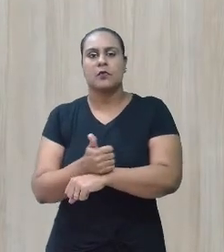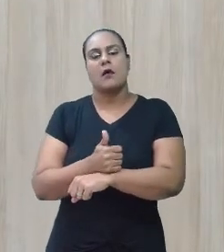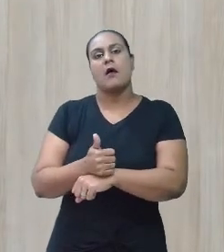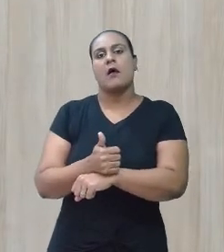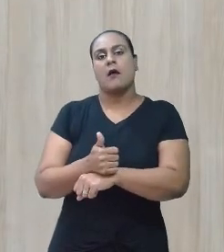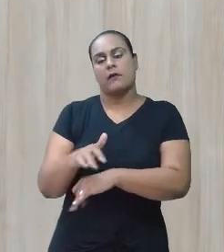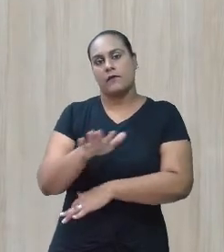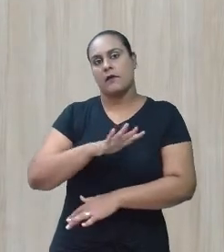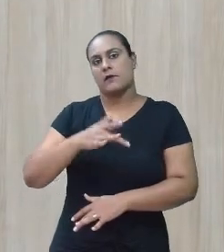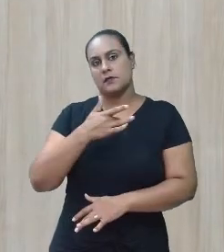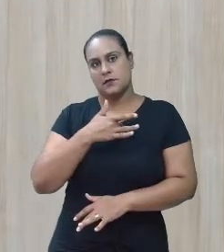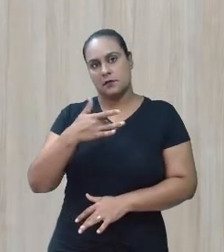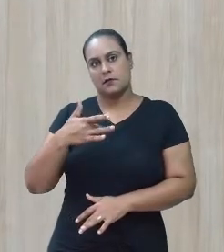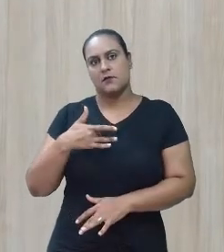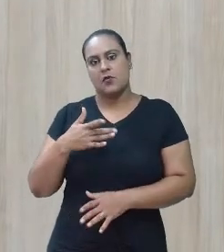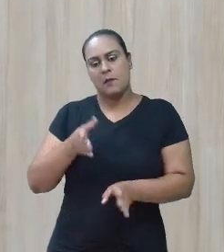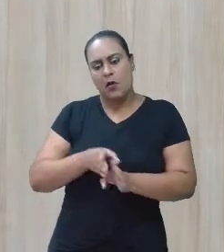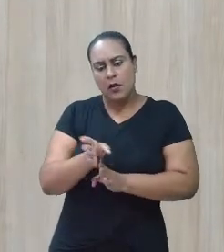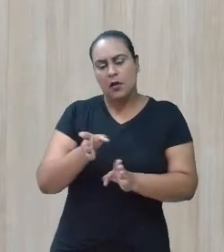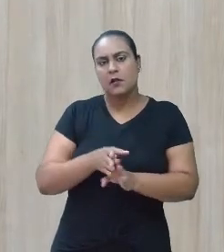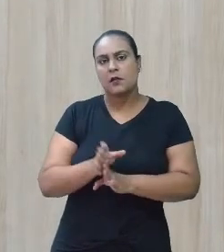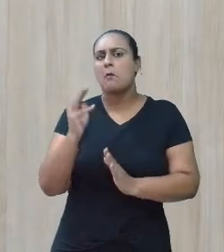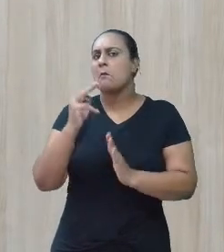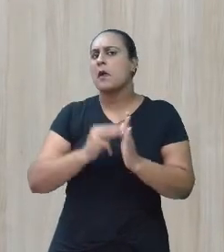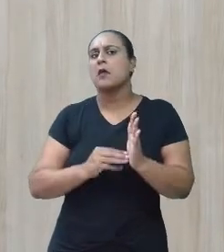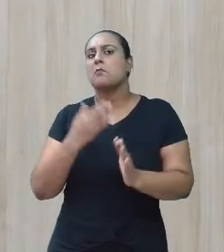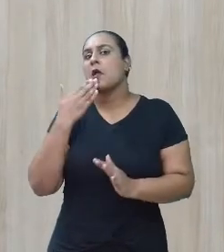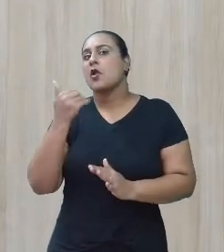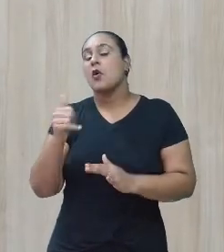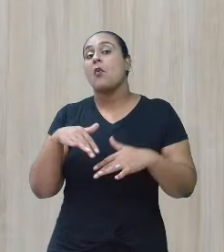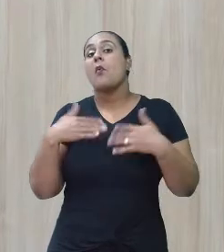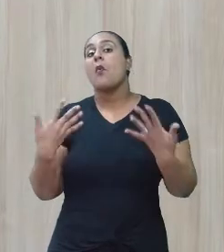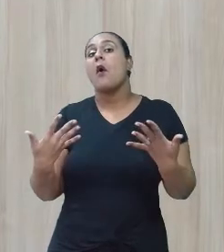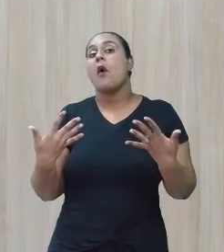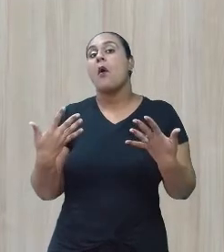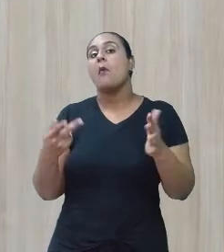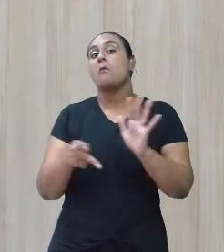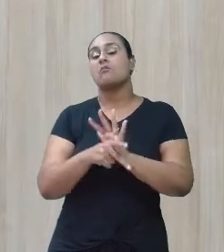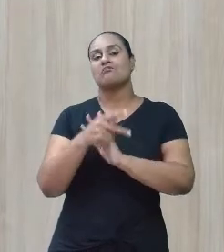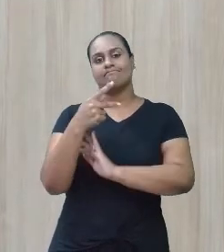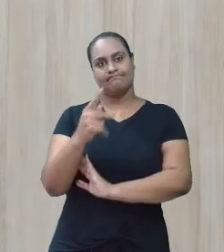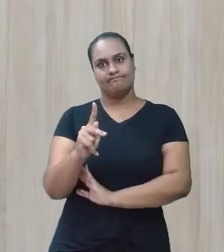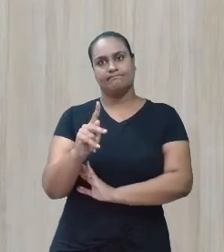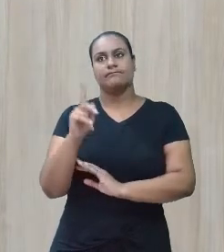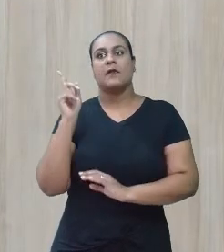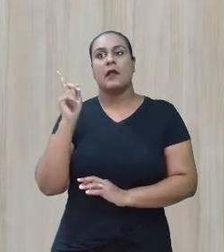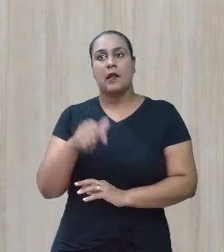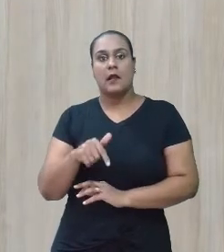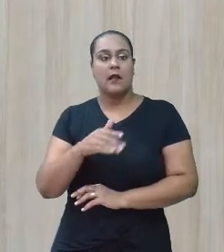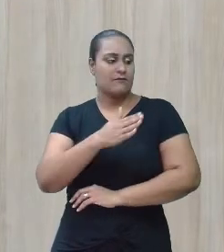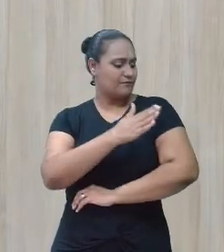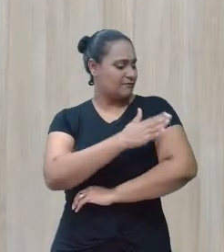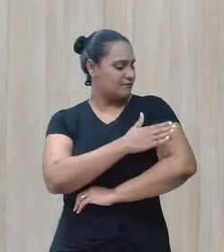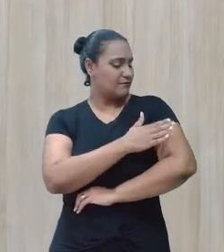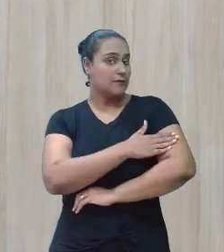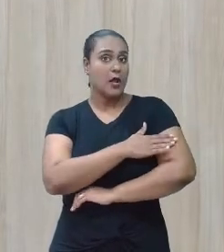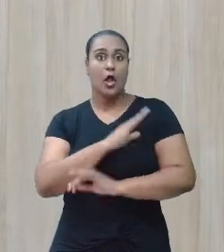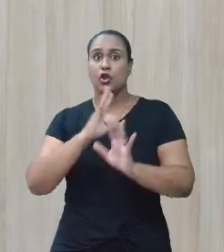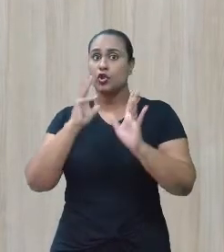método melhor para que você possa usar. Então, as desvantagens. Ele é visível e ele